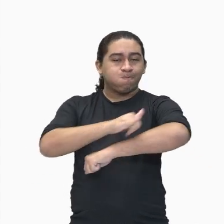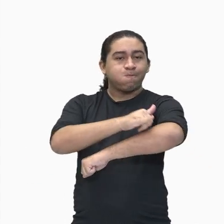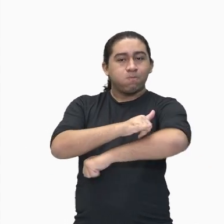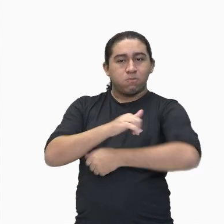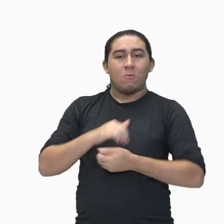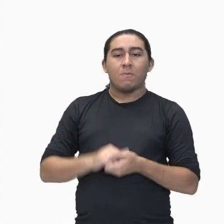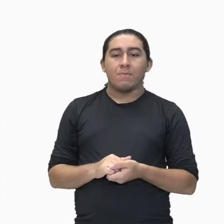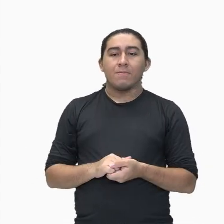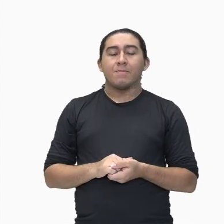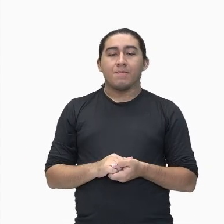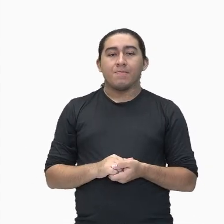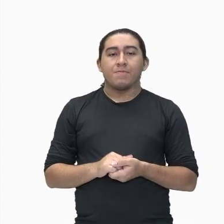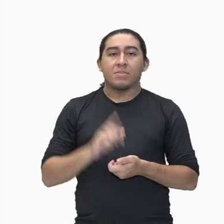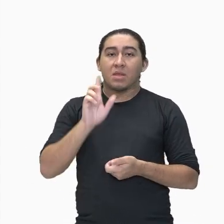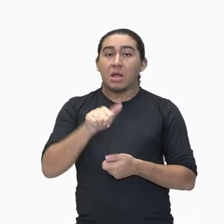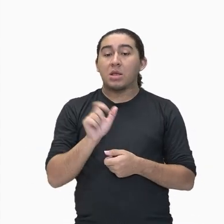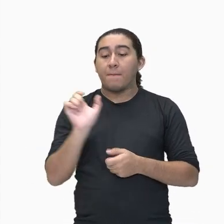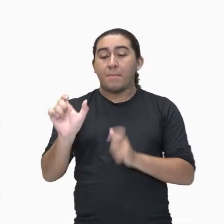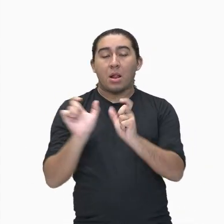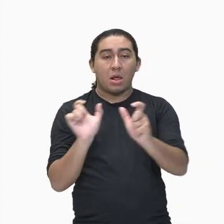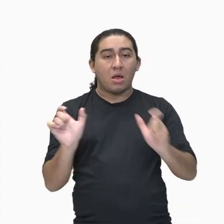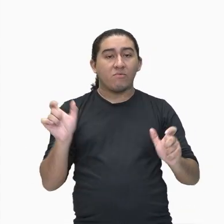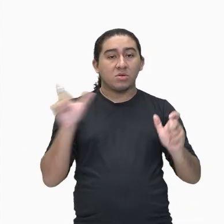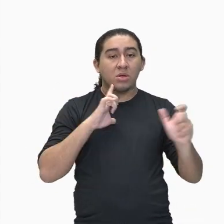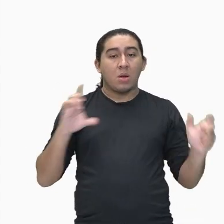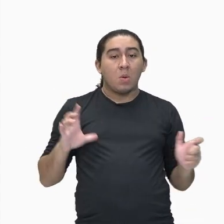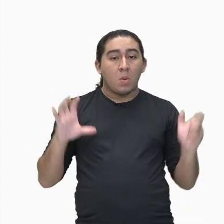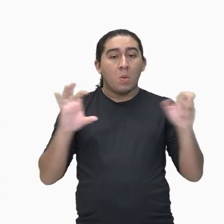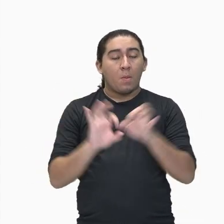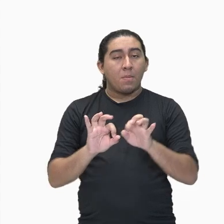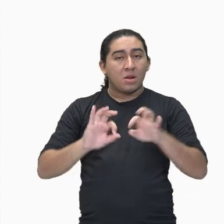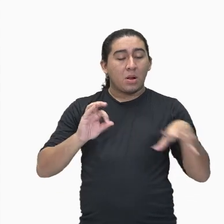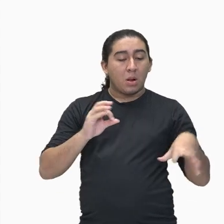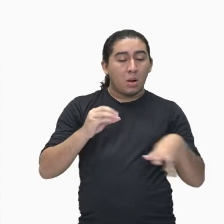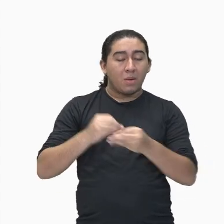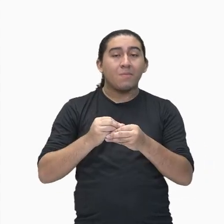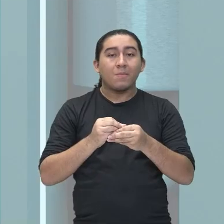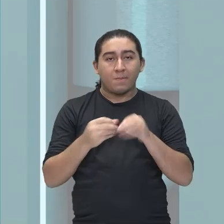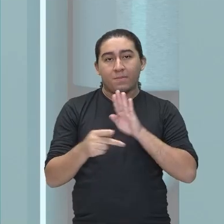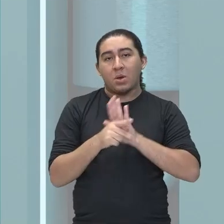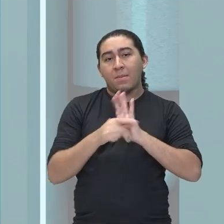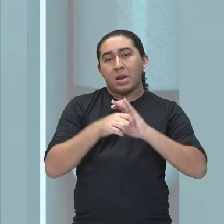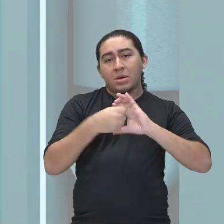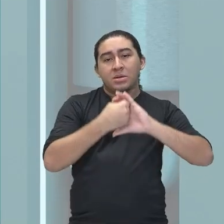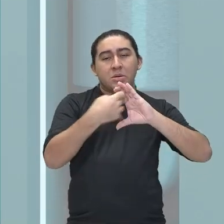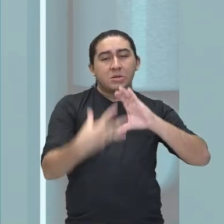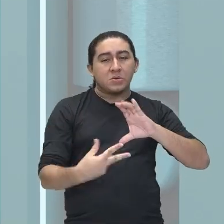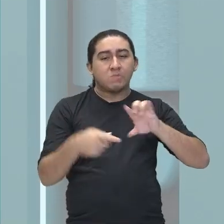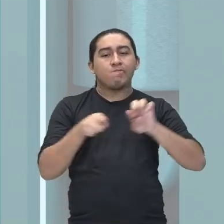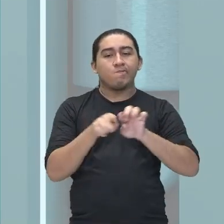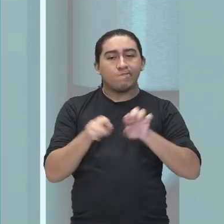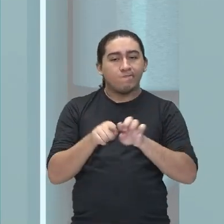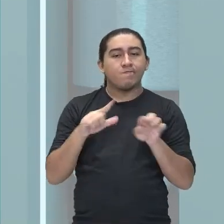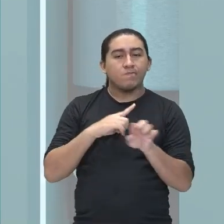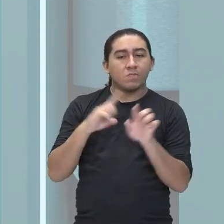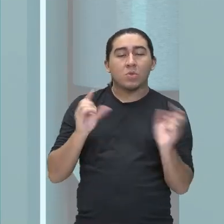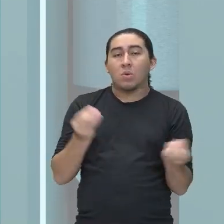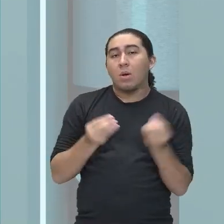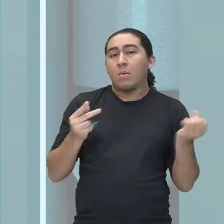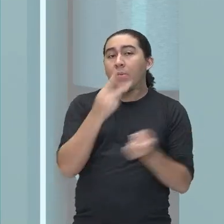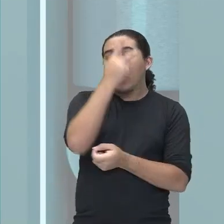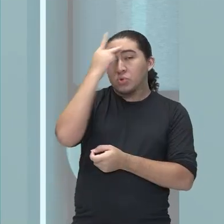elas estão aí para acrescentar, né, a característica, estado do